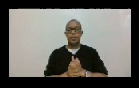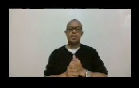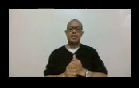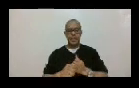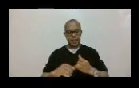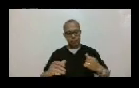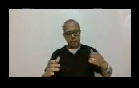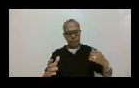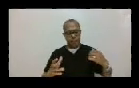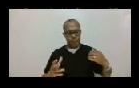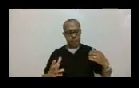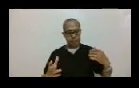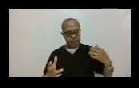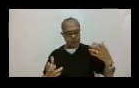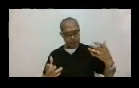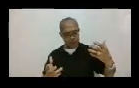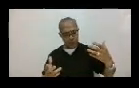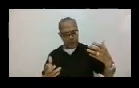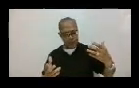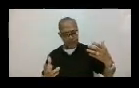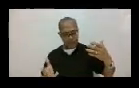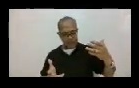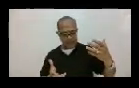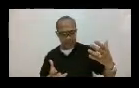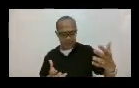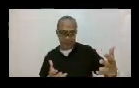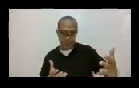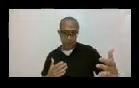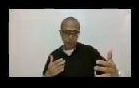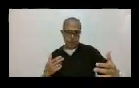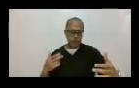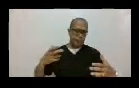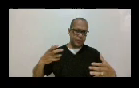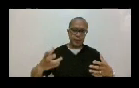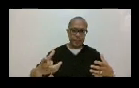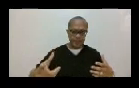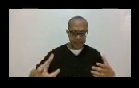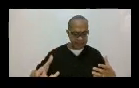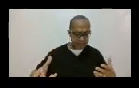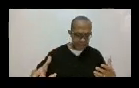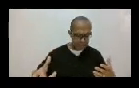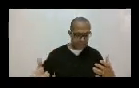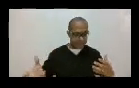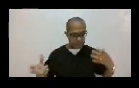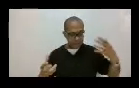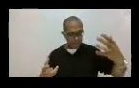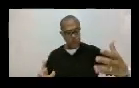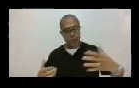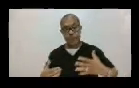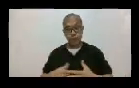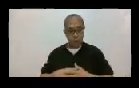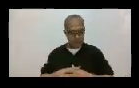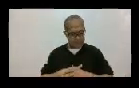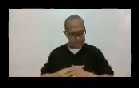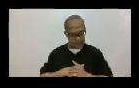temos então se eles vão achar a literatura o joão que apresenta seis uma outra divisão que apresenta sete